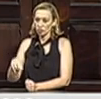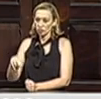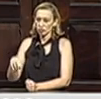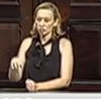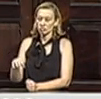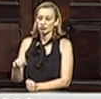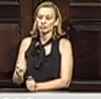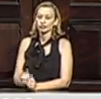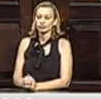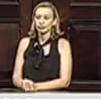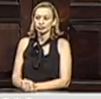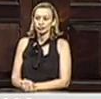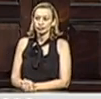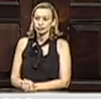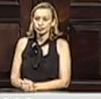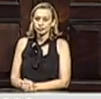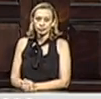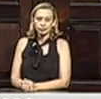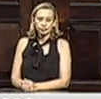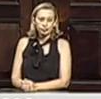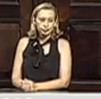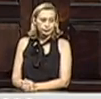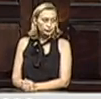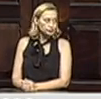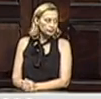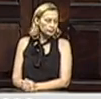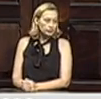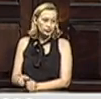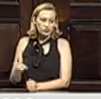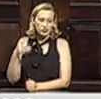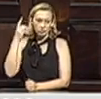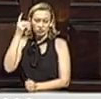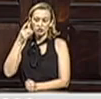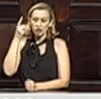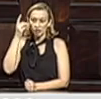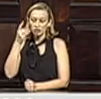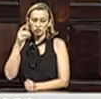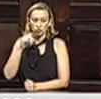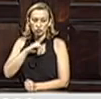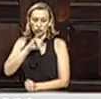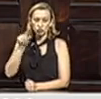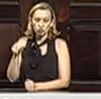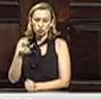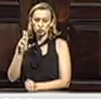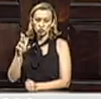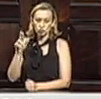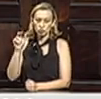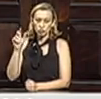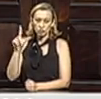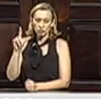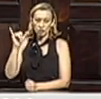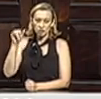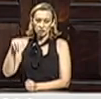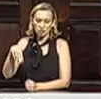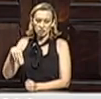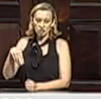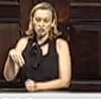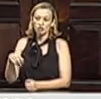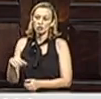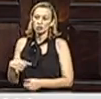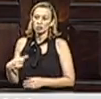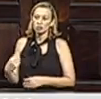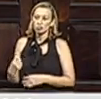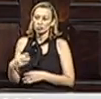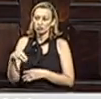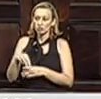Zito. Vai encaminhar, presidente. Vai encaminhar, deputado Dr. Julianelli. Senhor presidente, encaminhando voto sim a favor do projeto da